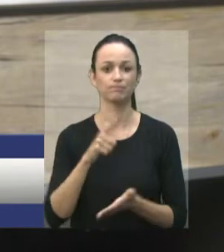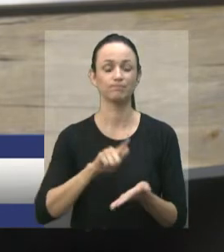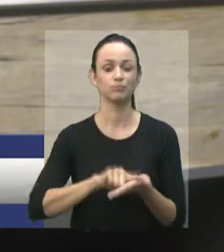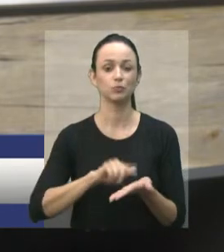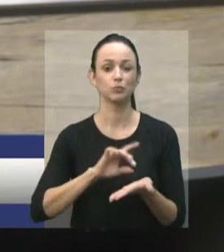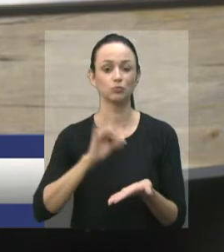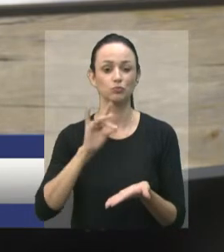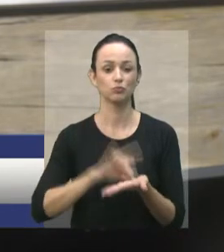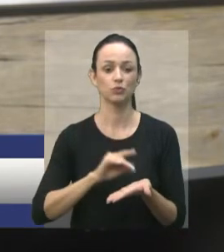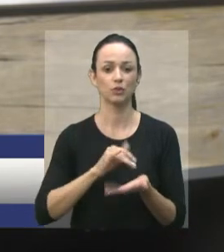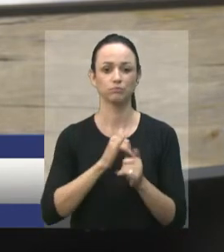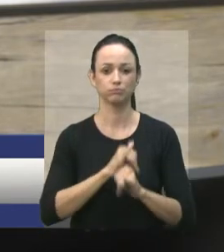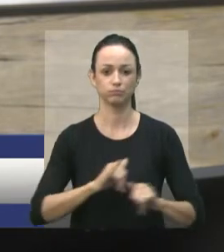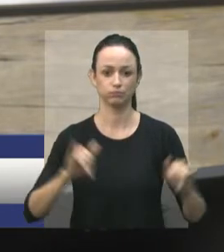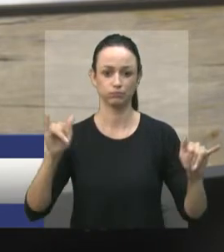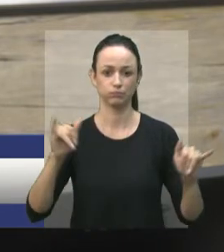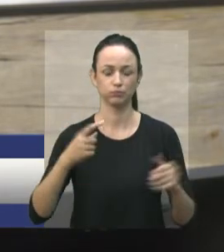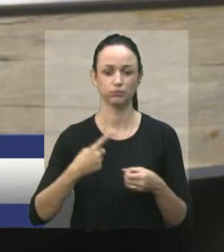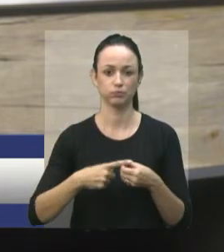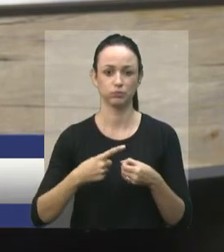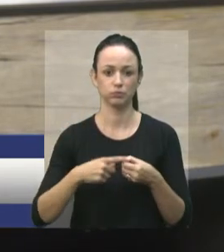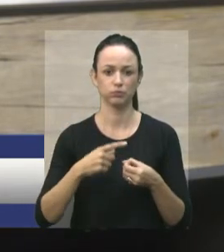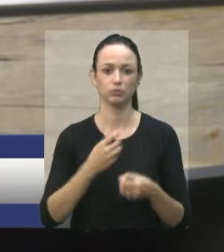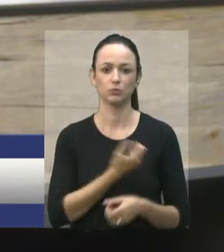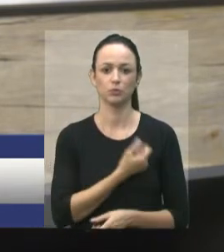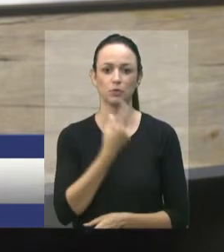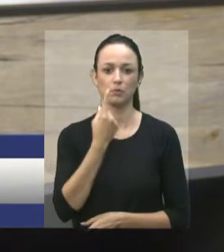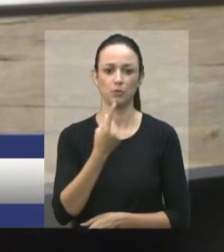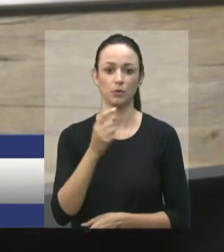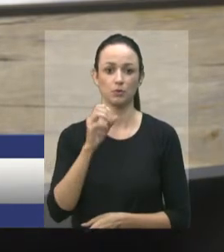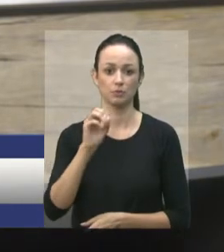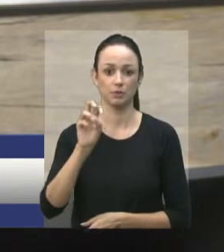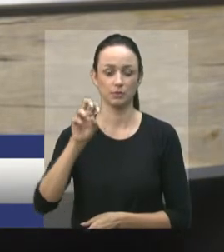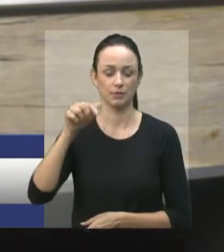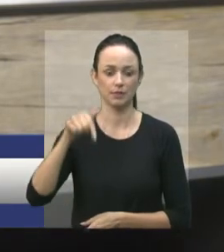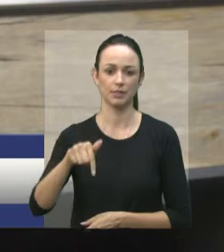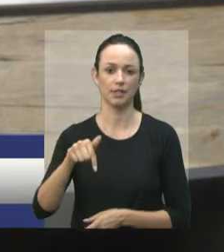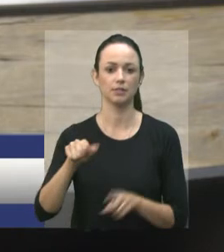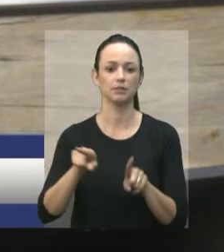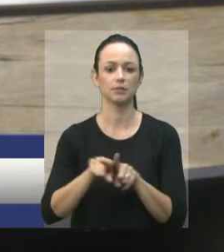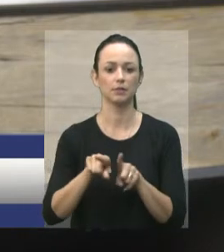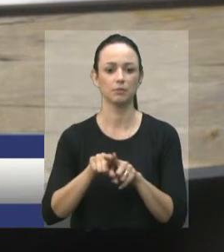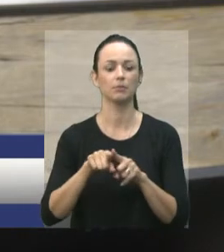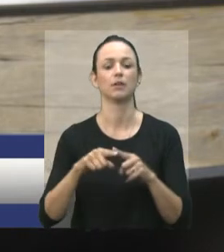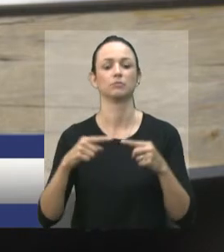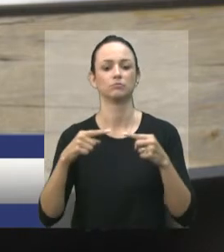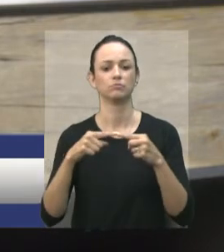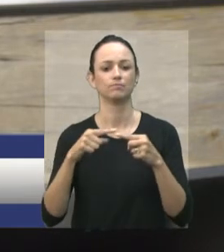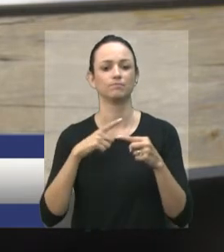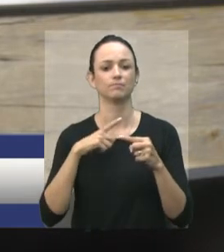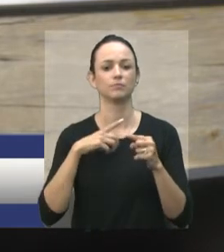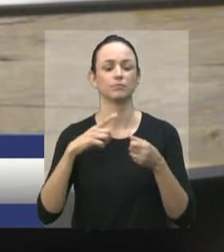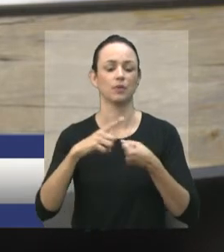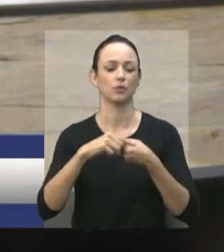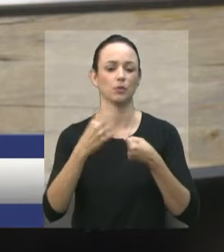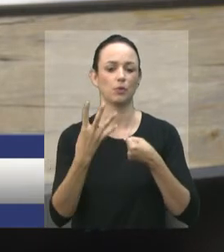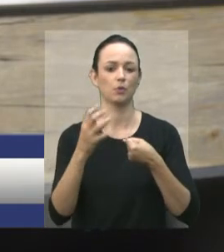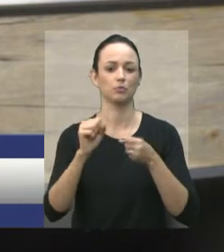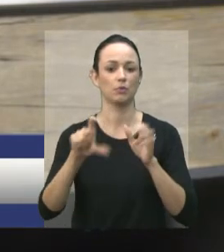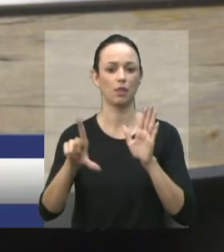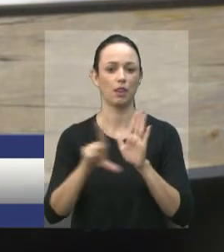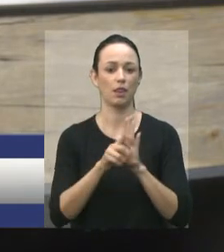do Município, edição número 1057, e em cumprimento ao disposto no artigo 48 da Lei